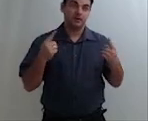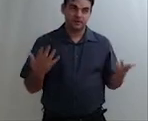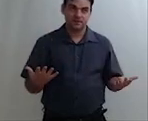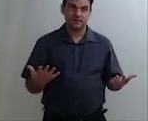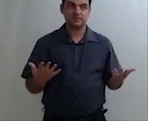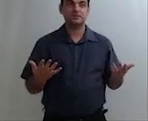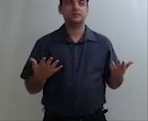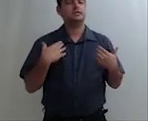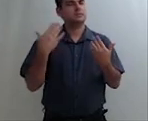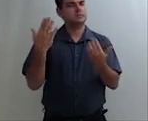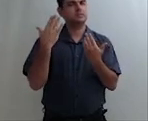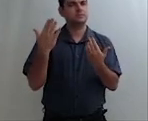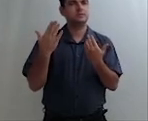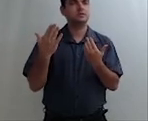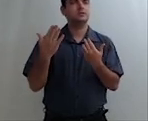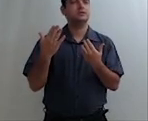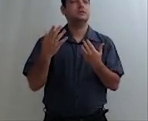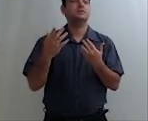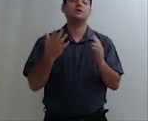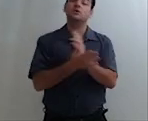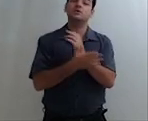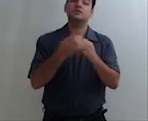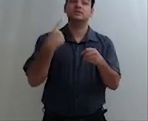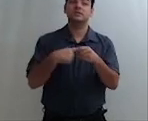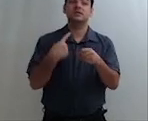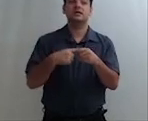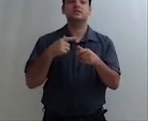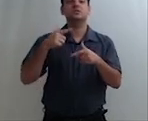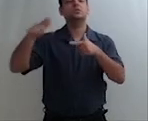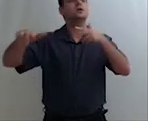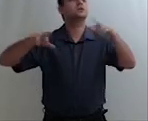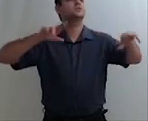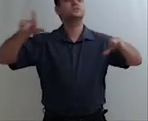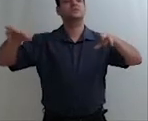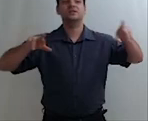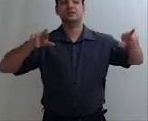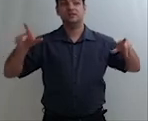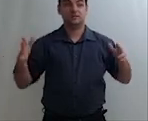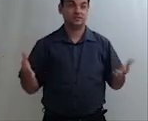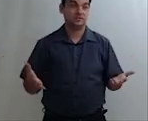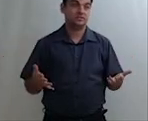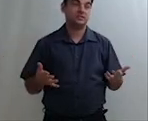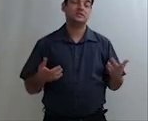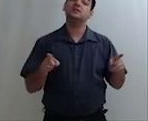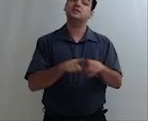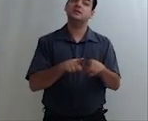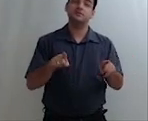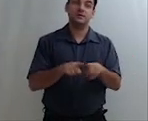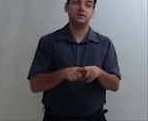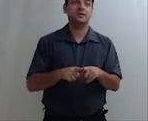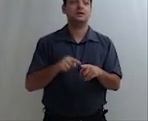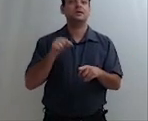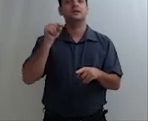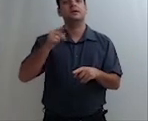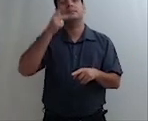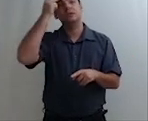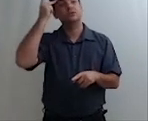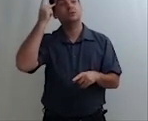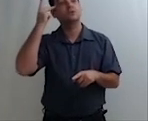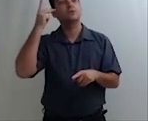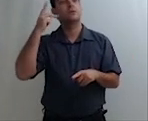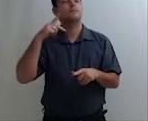suspeito de cidades com marcas diferentes e que inclusive o cadáver foi e transportado para outra